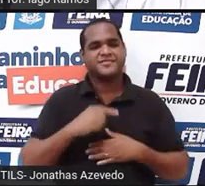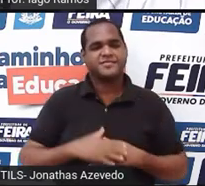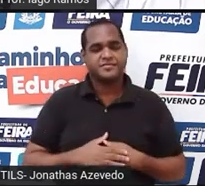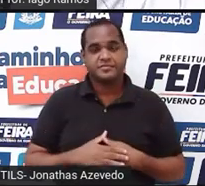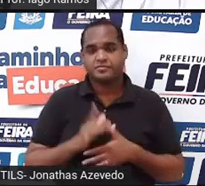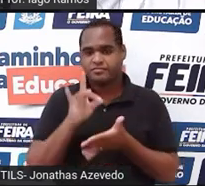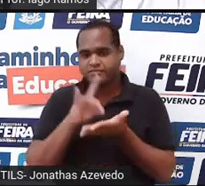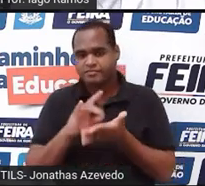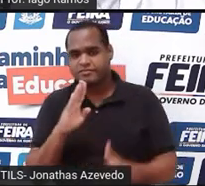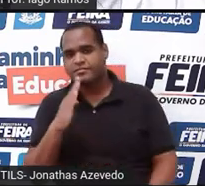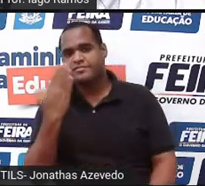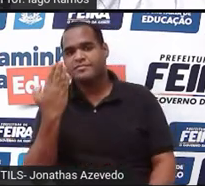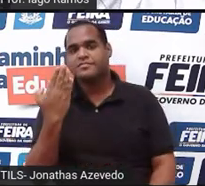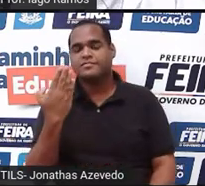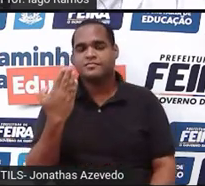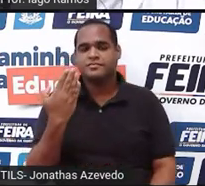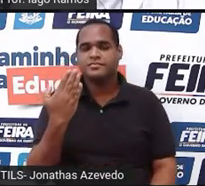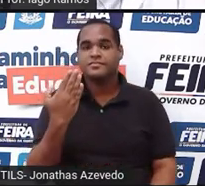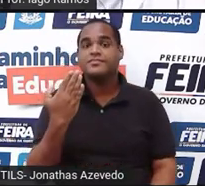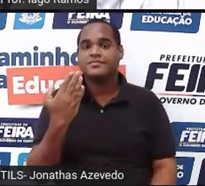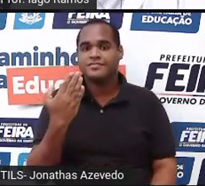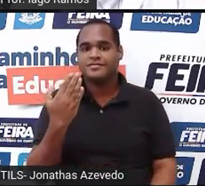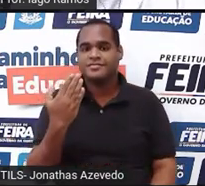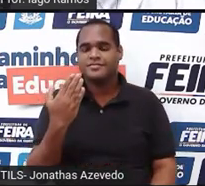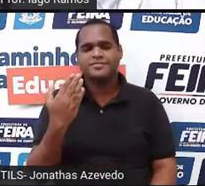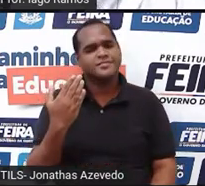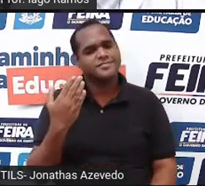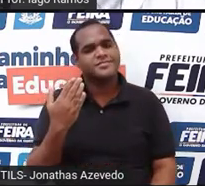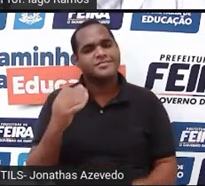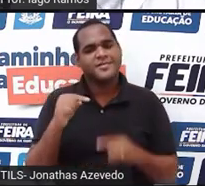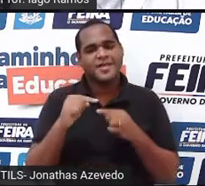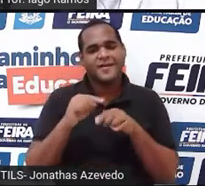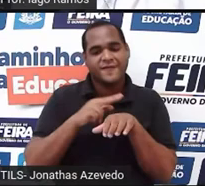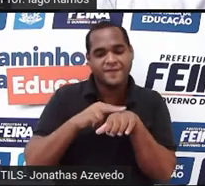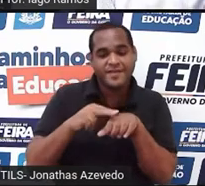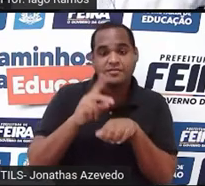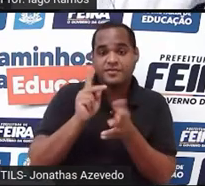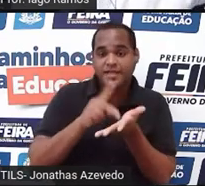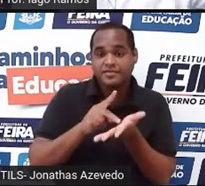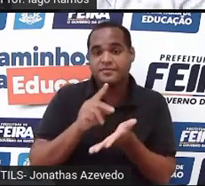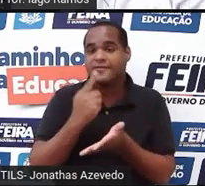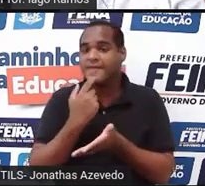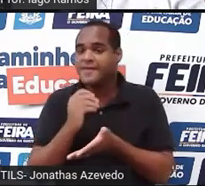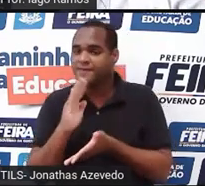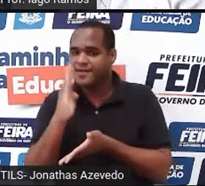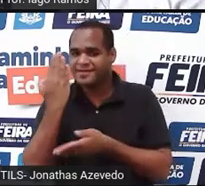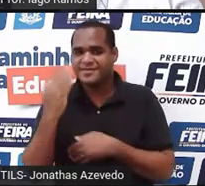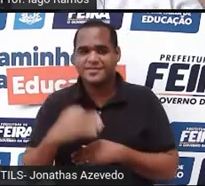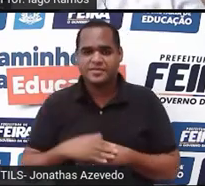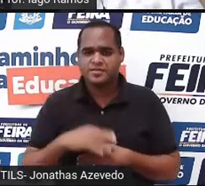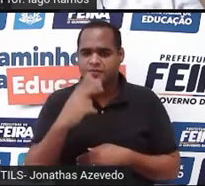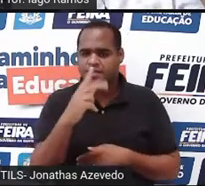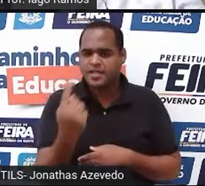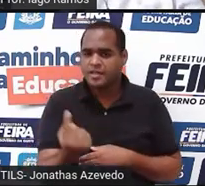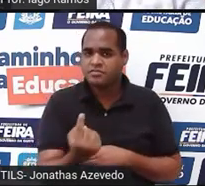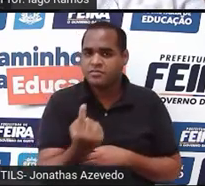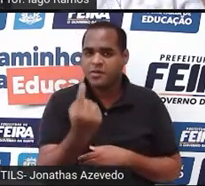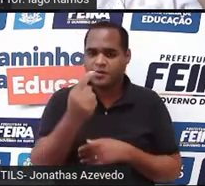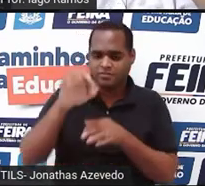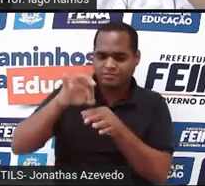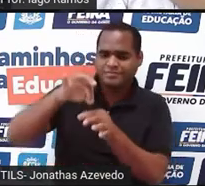verdadeiro ou falso botão verde verdadeiro botão vermelho falso a medida da sua altura